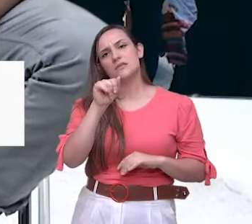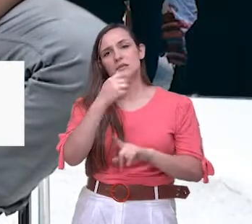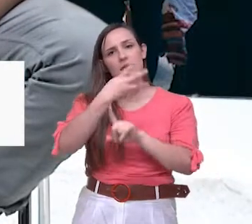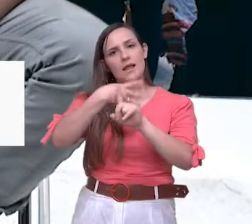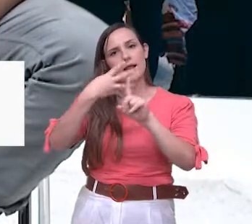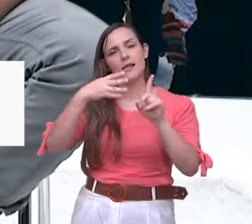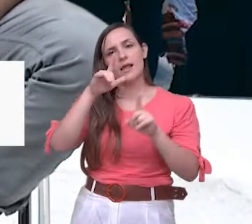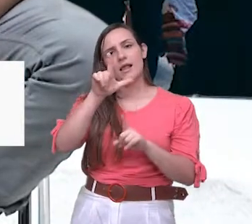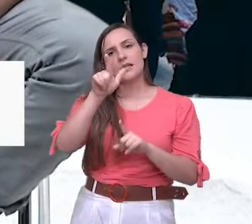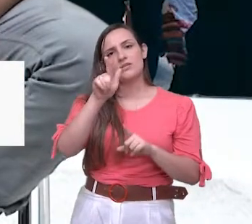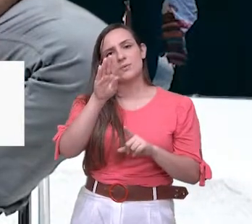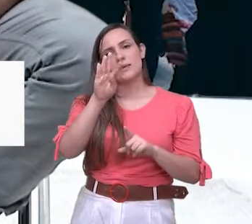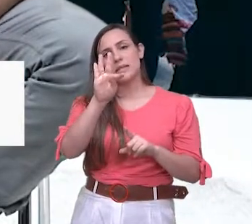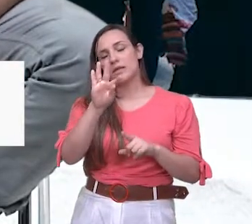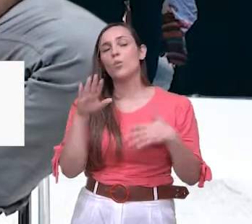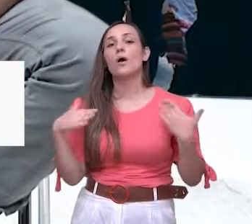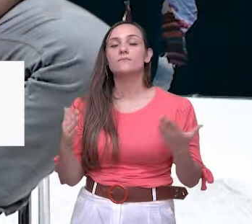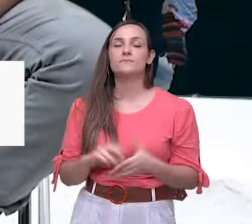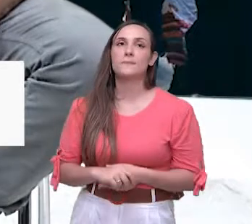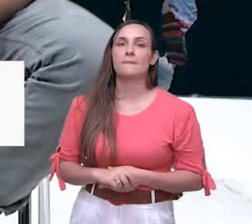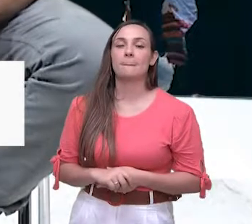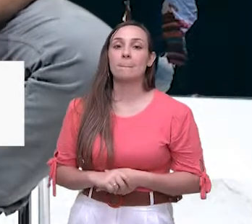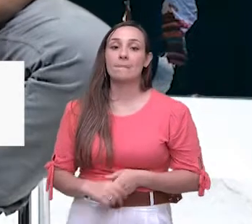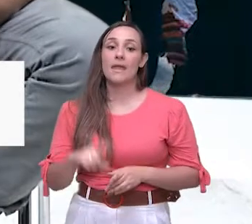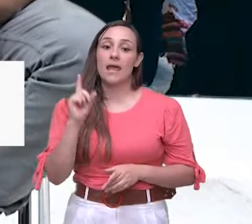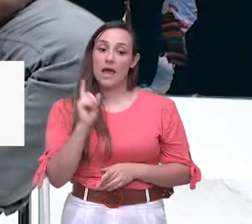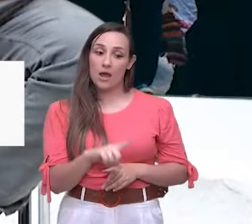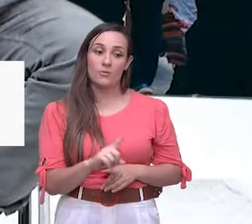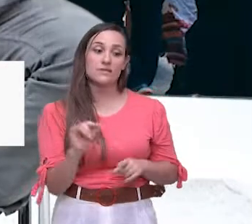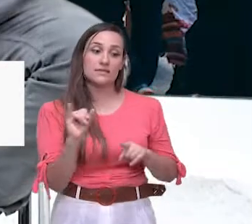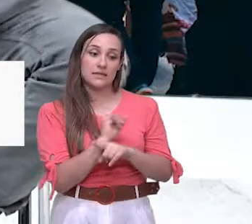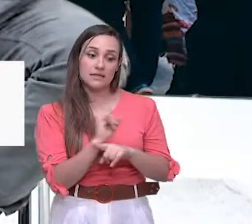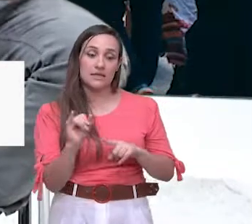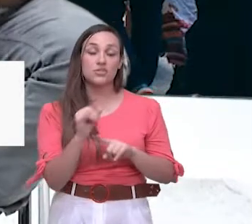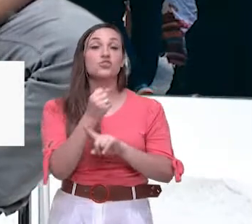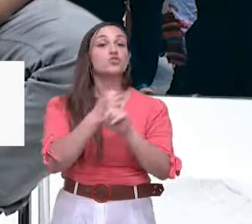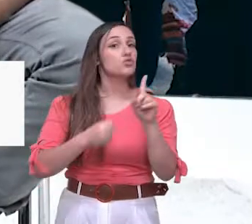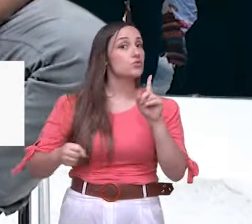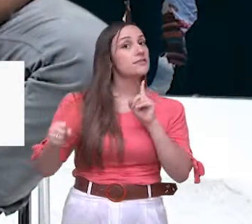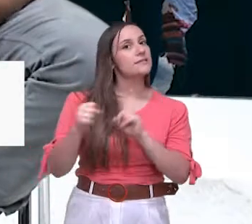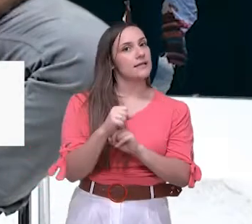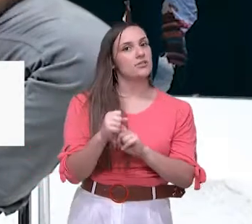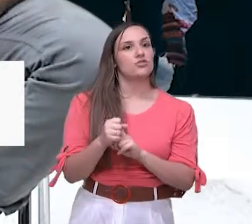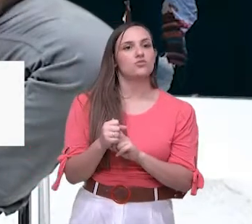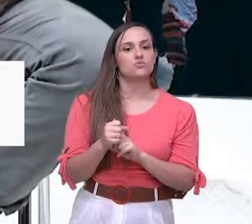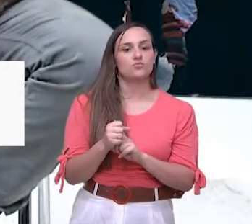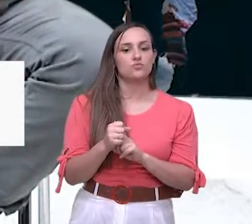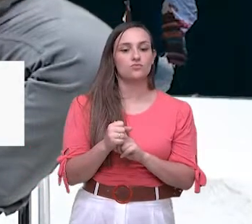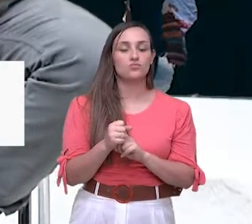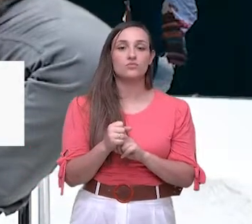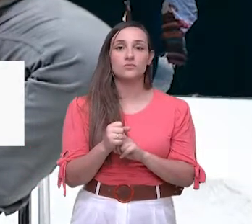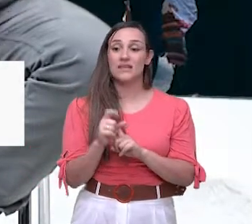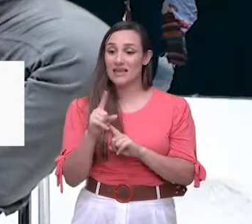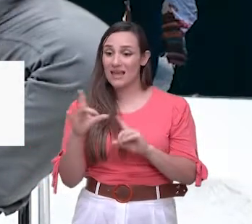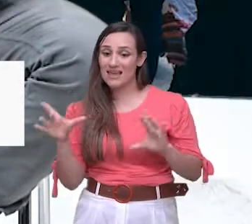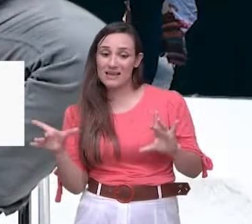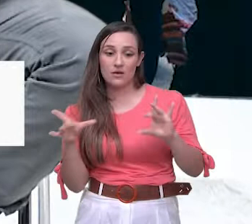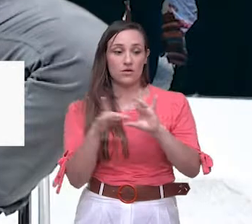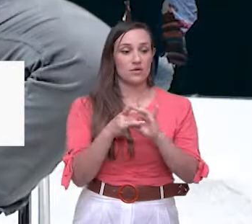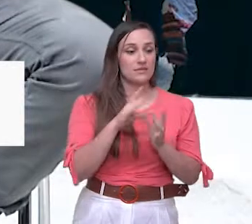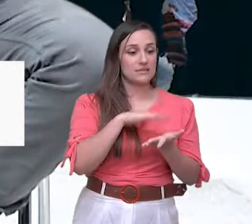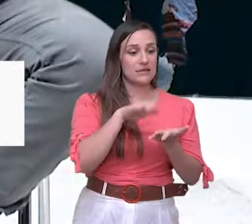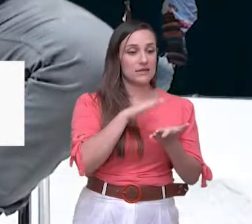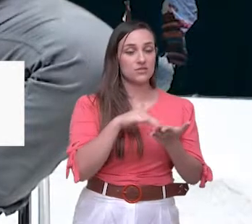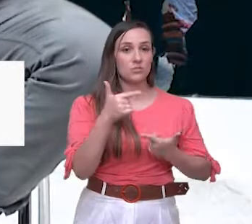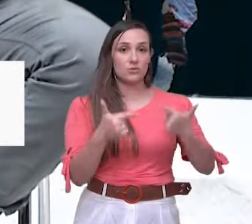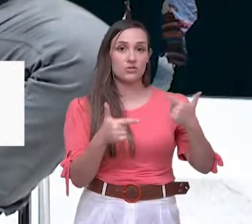de Elizabeth mais Mato Grosso do Sul é um órgão é um equipamento da sociedade sul-mato-grossense que